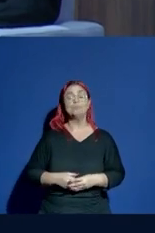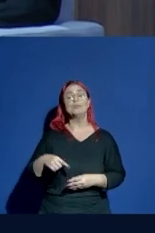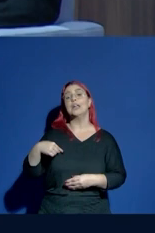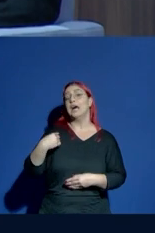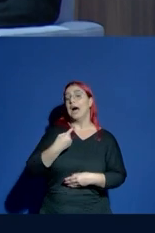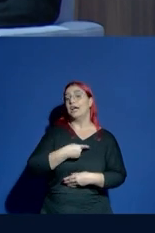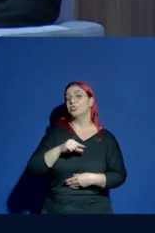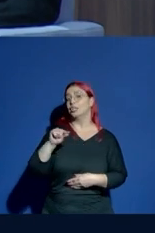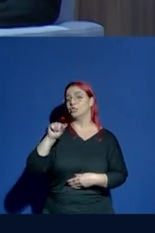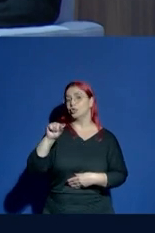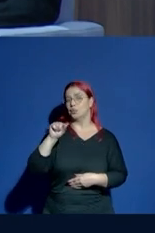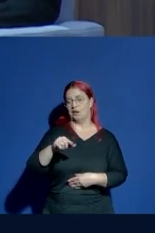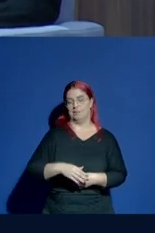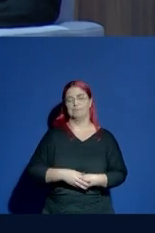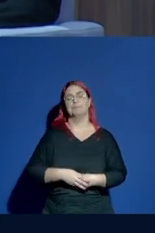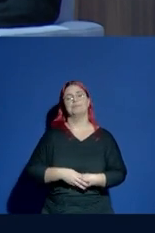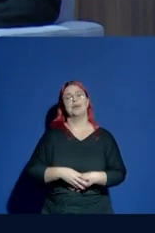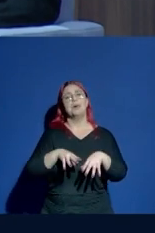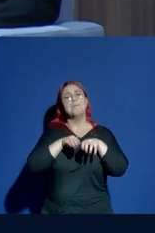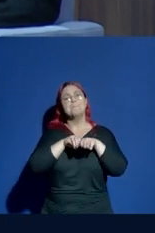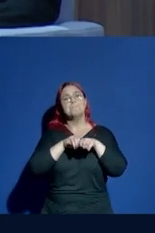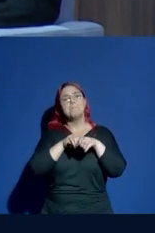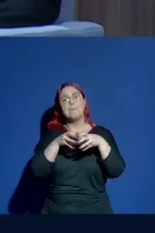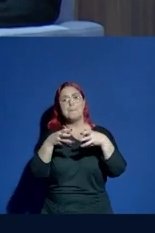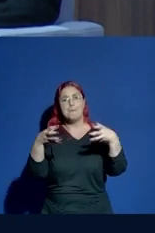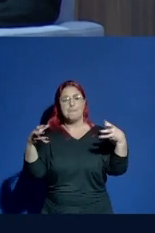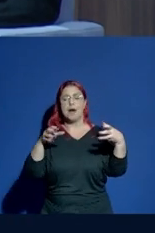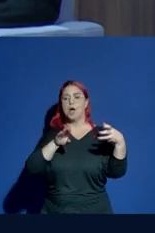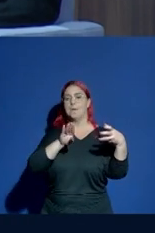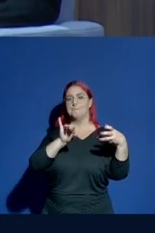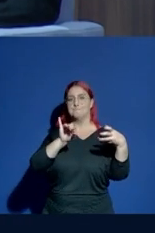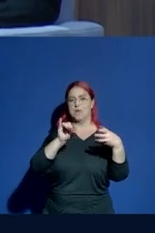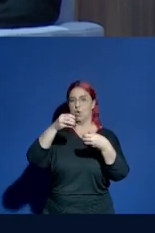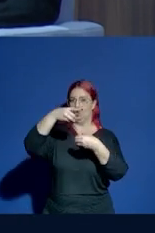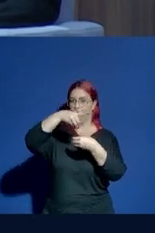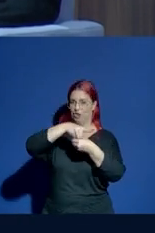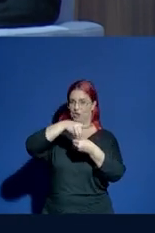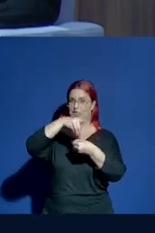participação do biodiesel na nossa Matriz